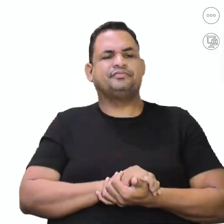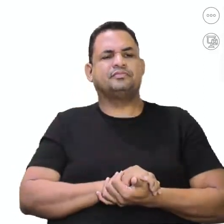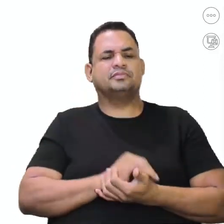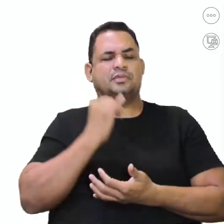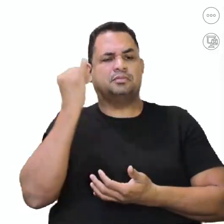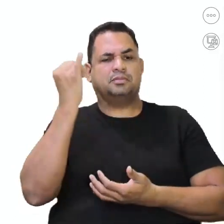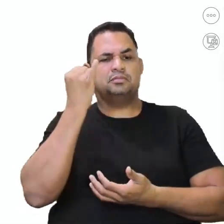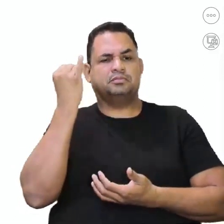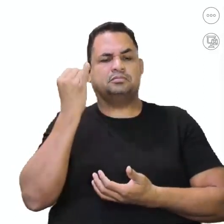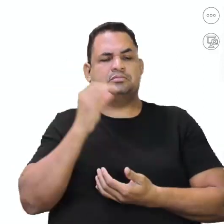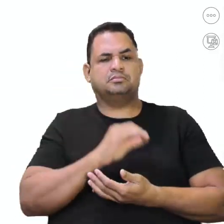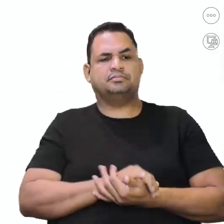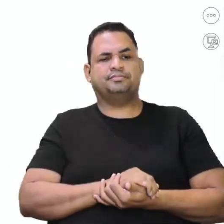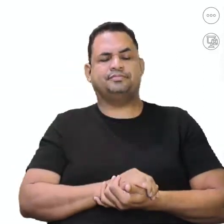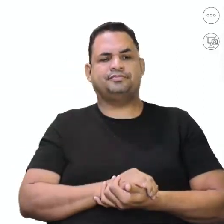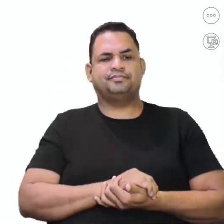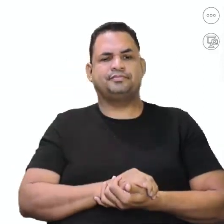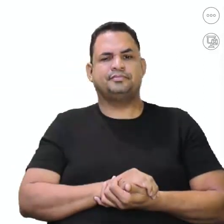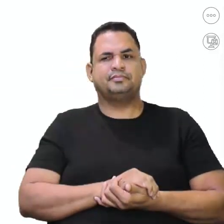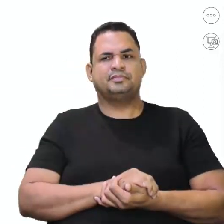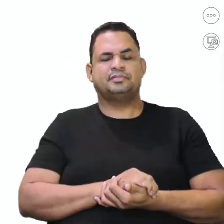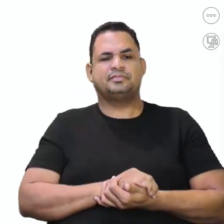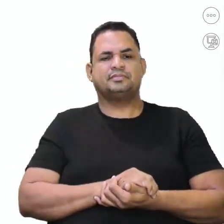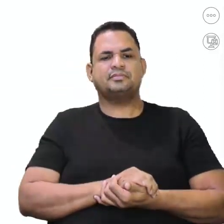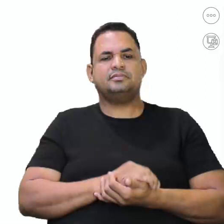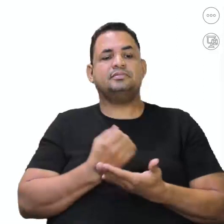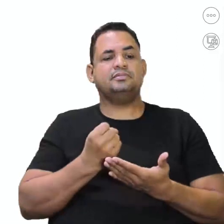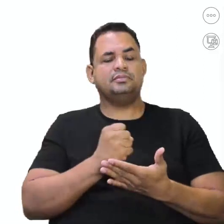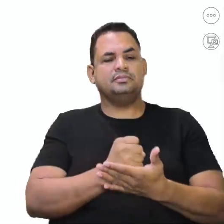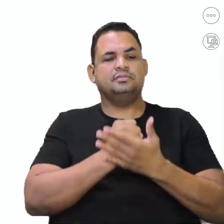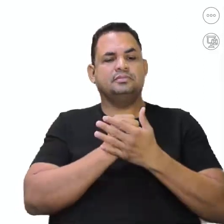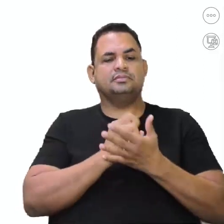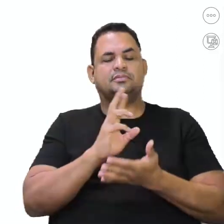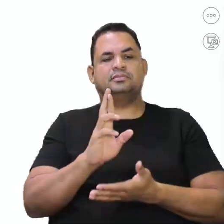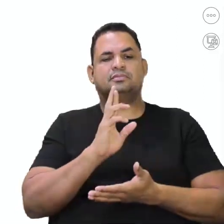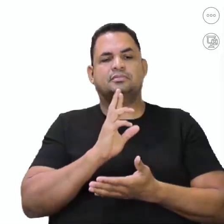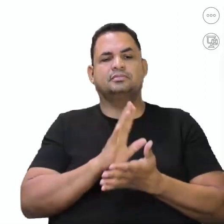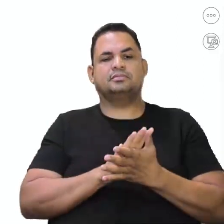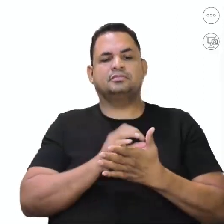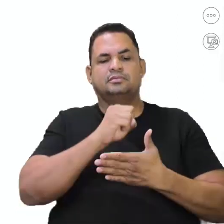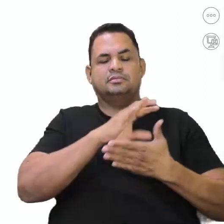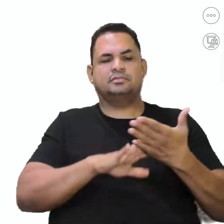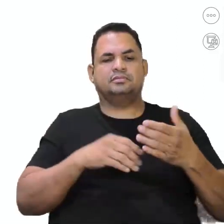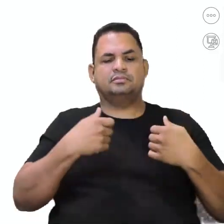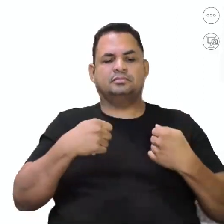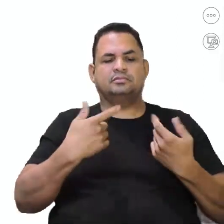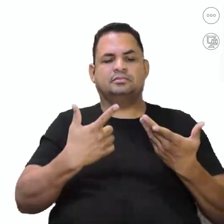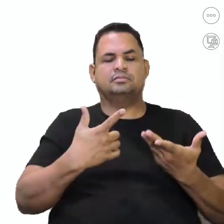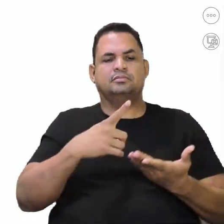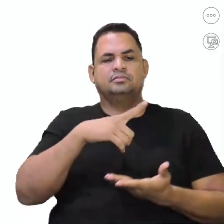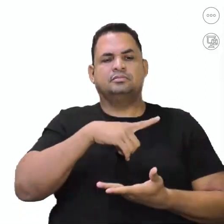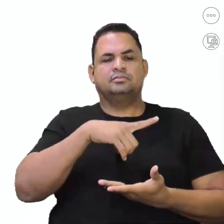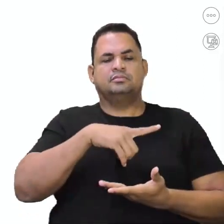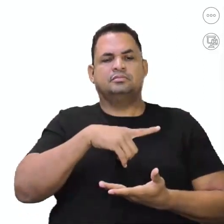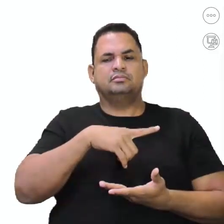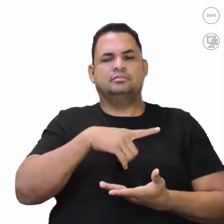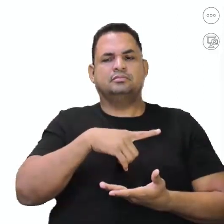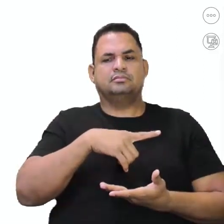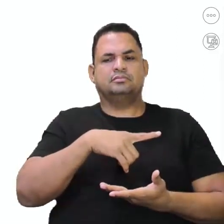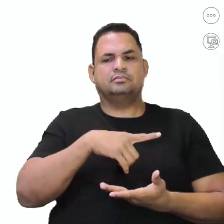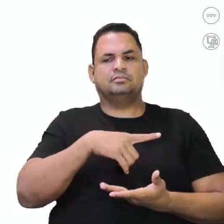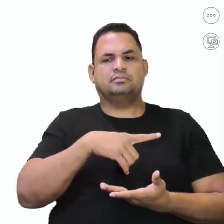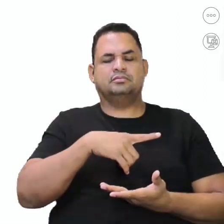muito importantes. E mesmo que não ajude a responder a questão, tem que ter algum tipo